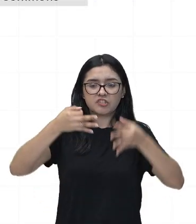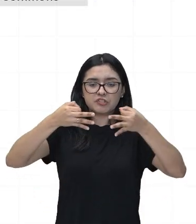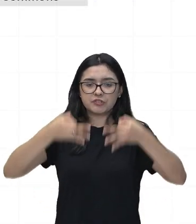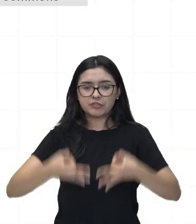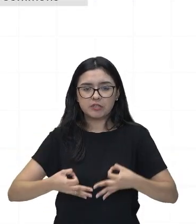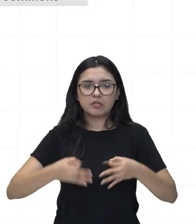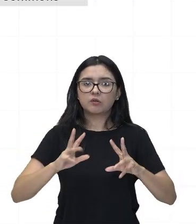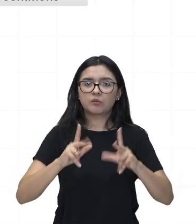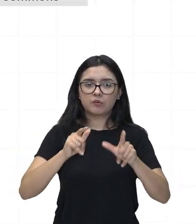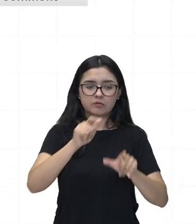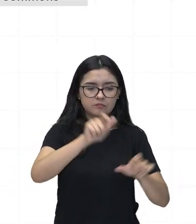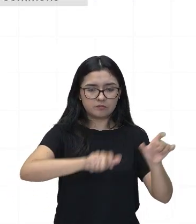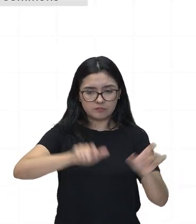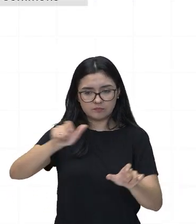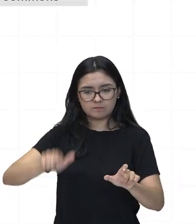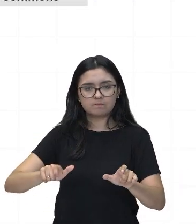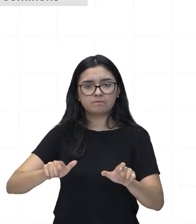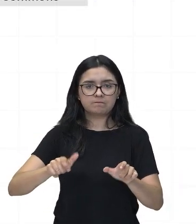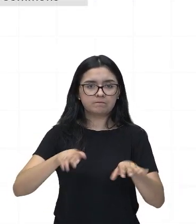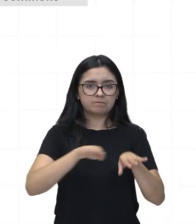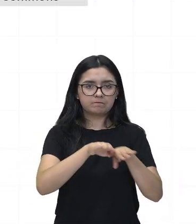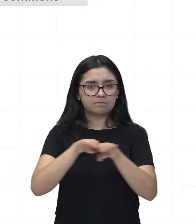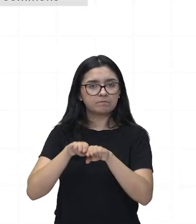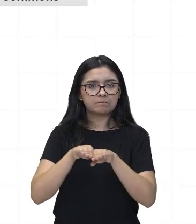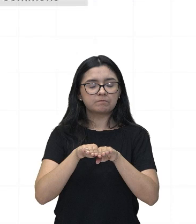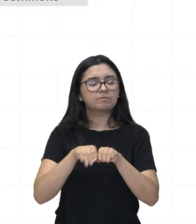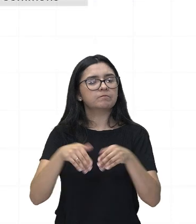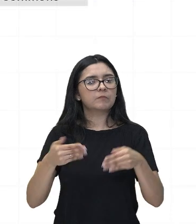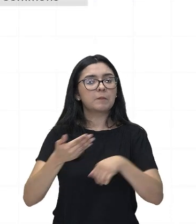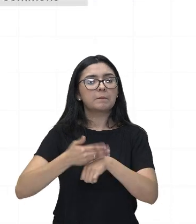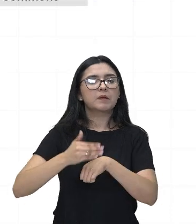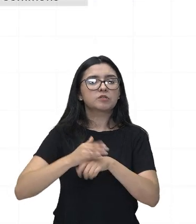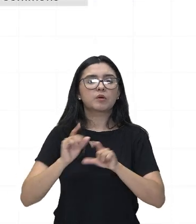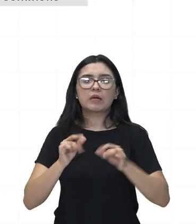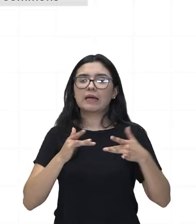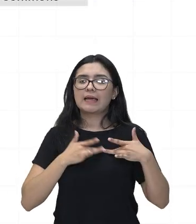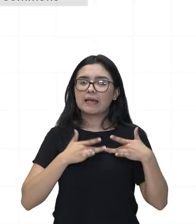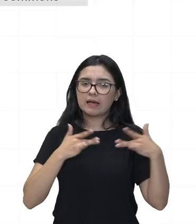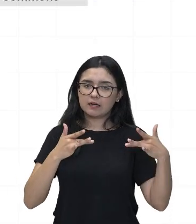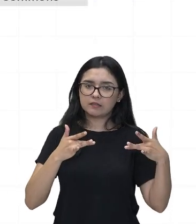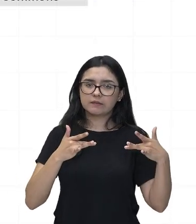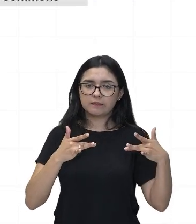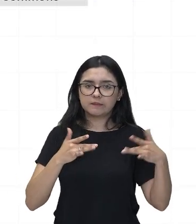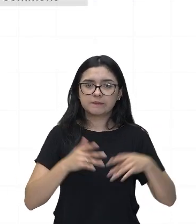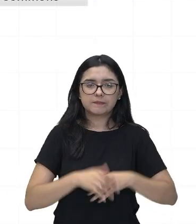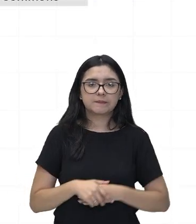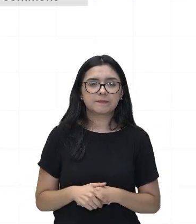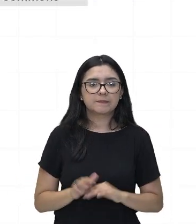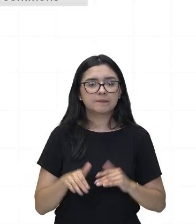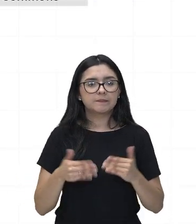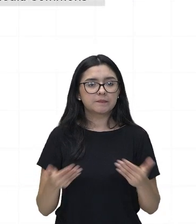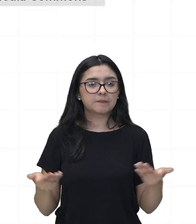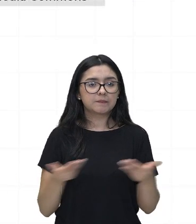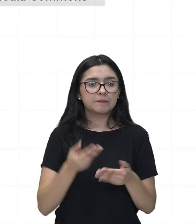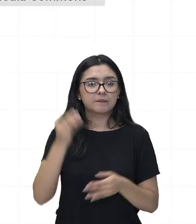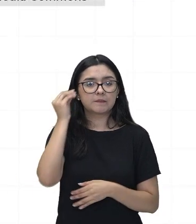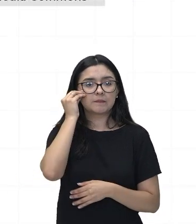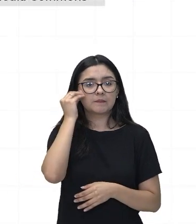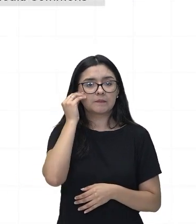as pessoas. Olha que interessante, a prática da caridade. Vamos ver agora